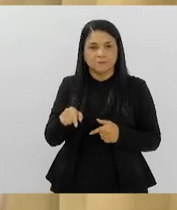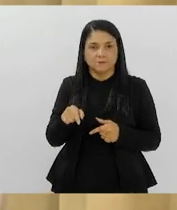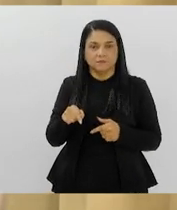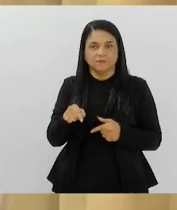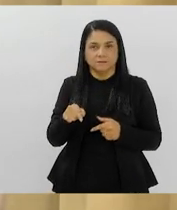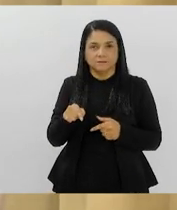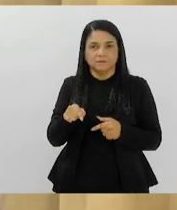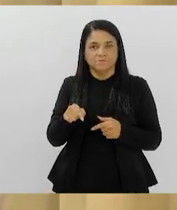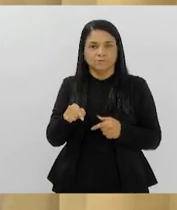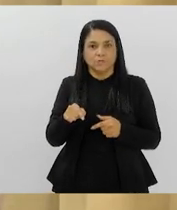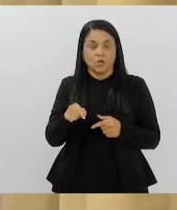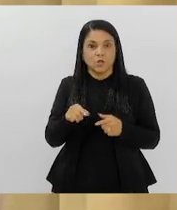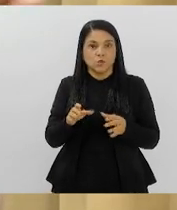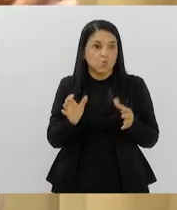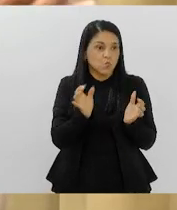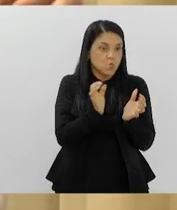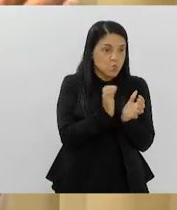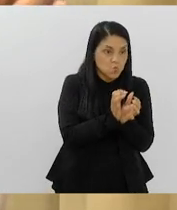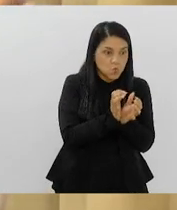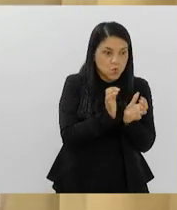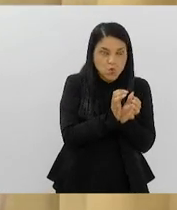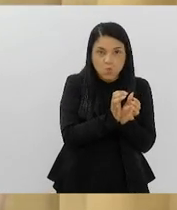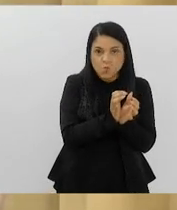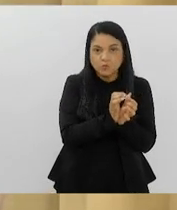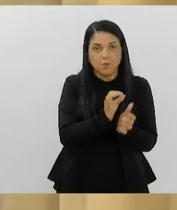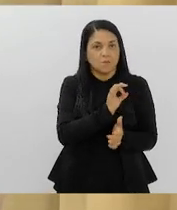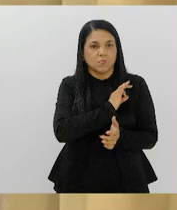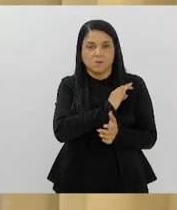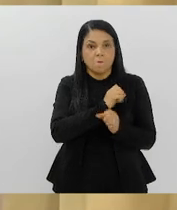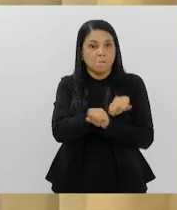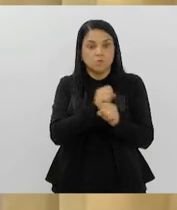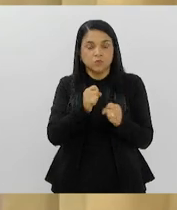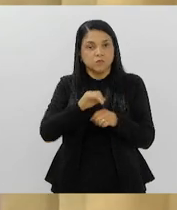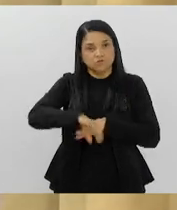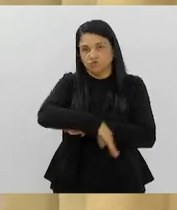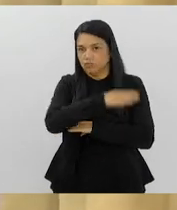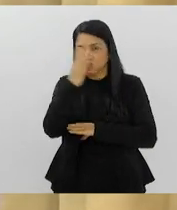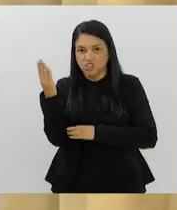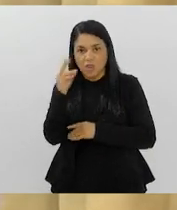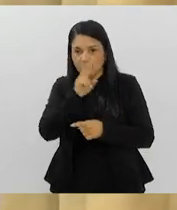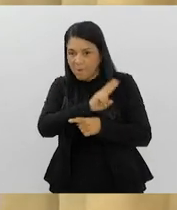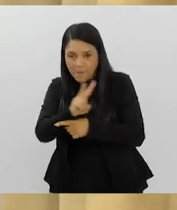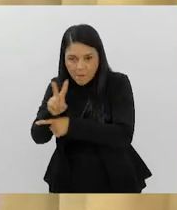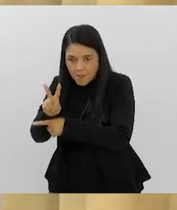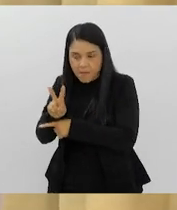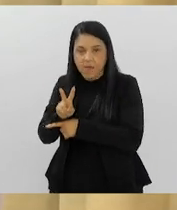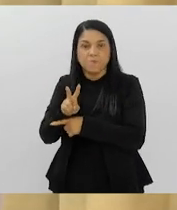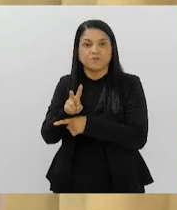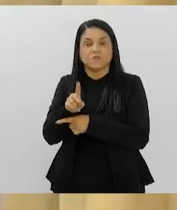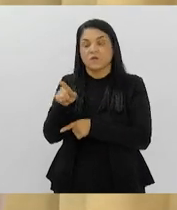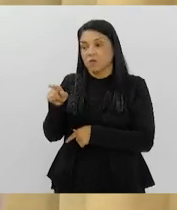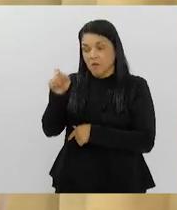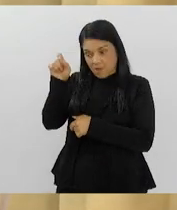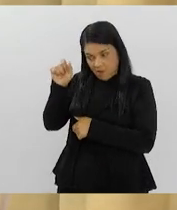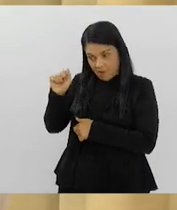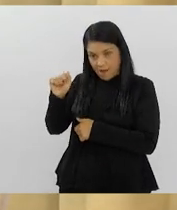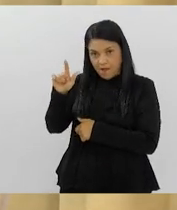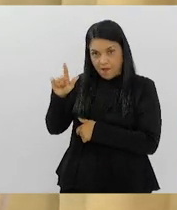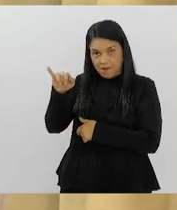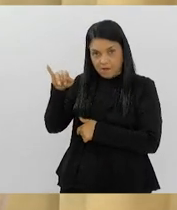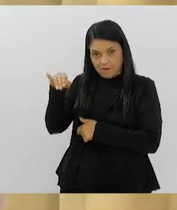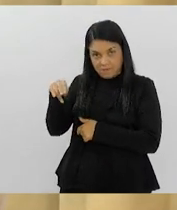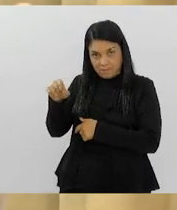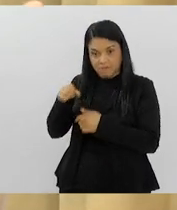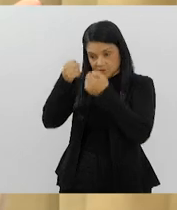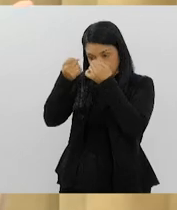efetivo não dá conta de ficar nesse estado de prontidão o tempo todo. E é o que a Aline falou. Aqui, pelo menos no Rio